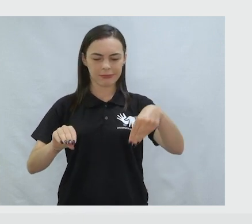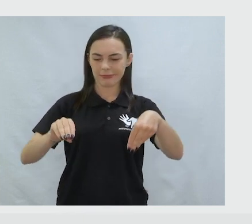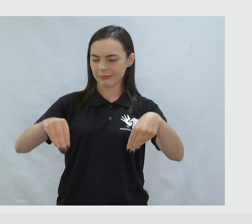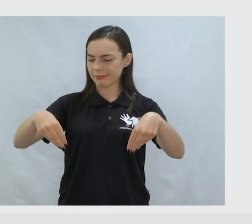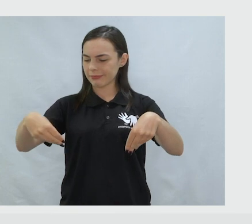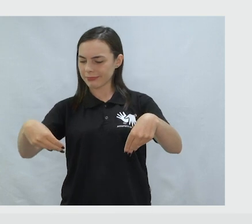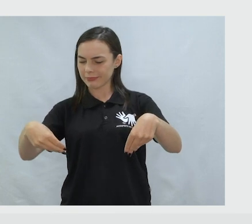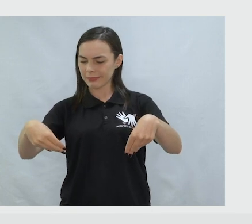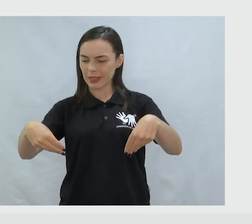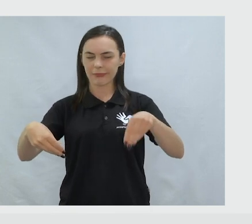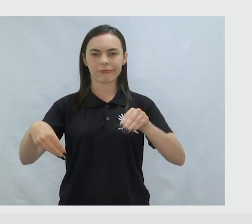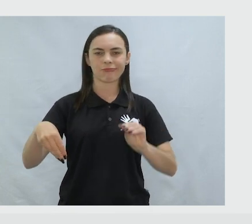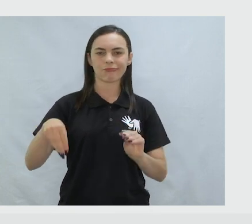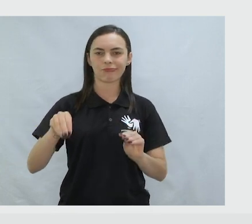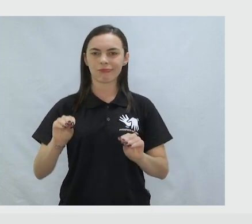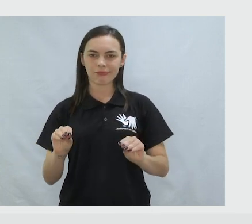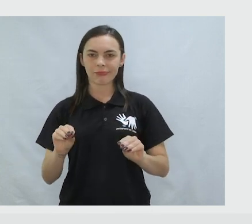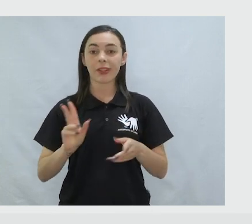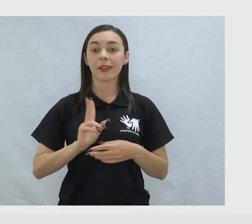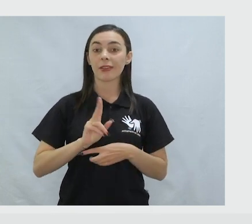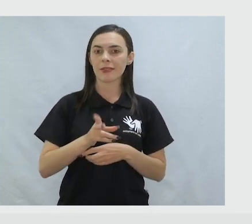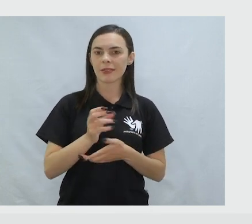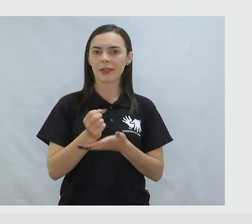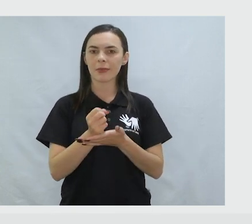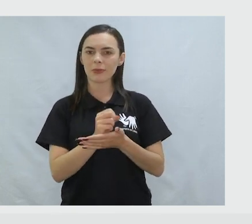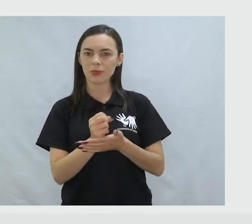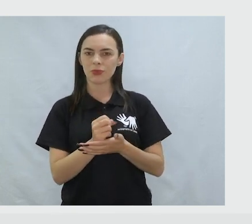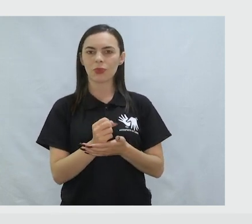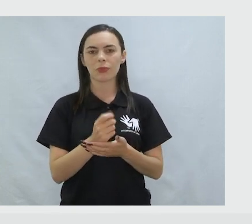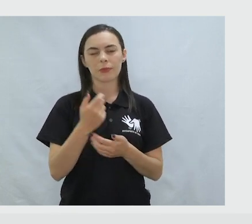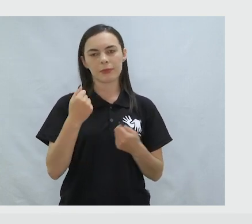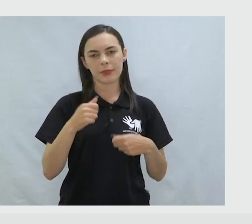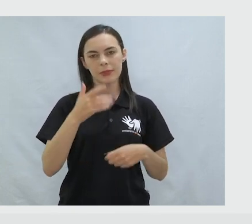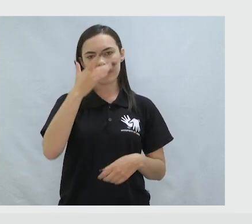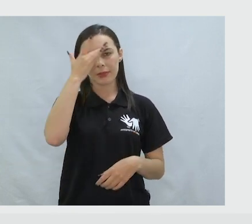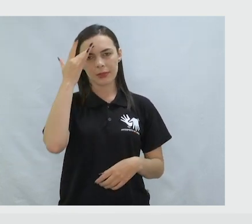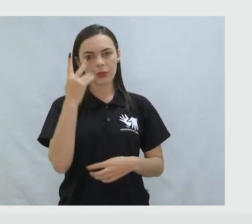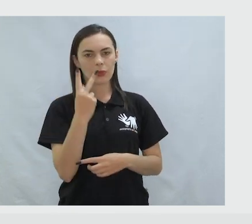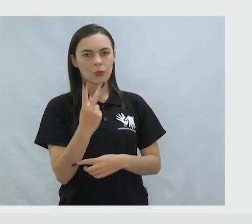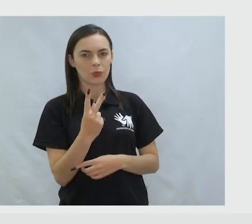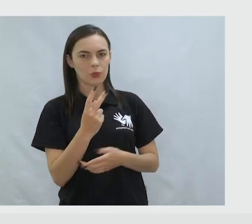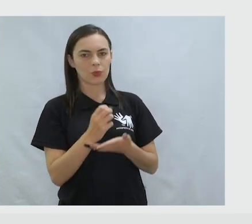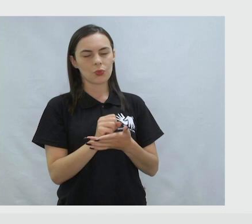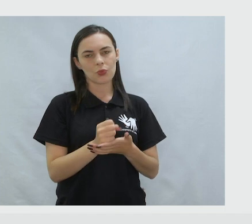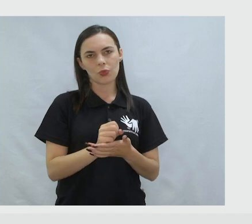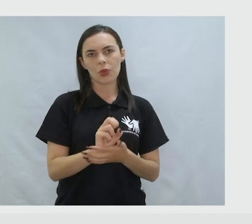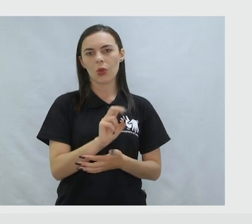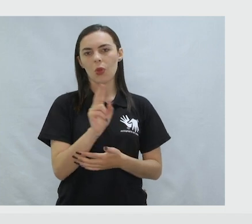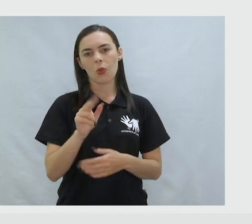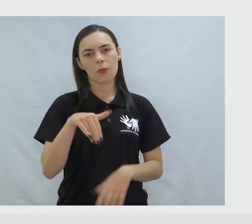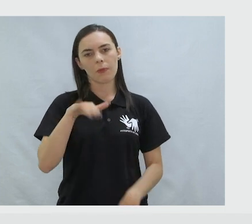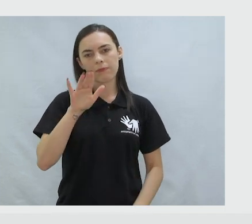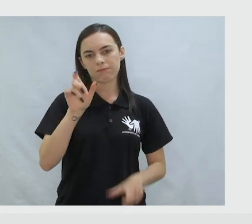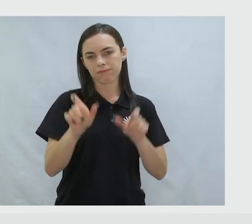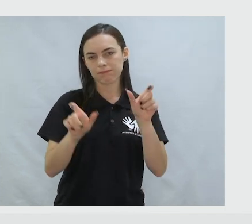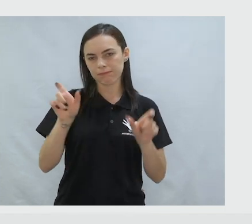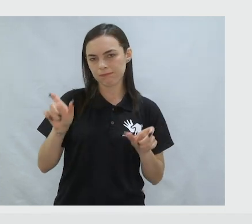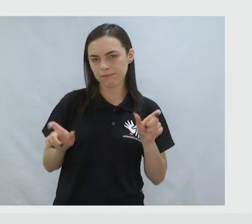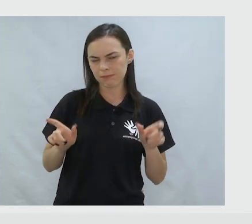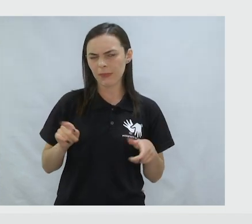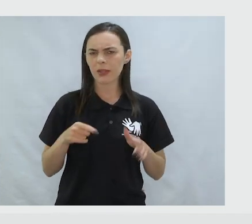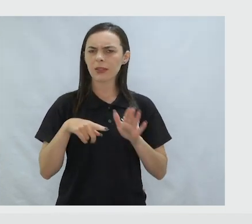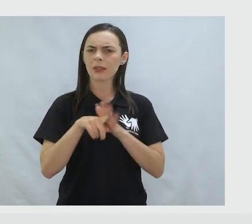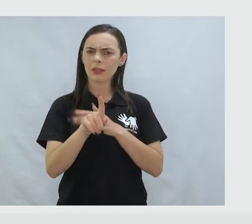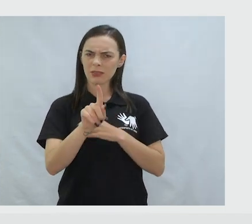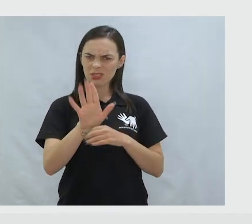várias cartelas que tem. Então, a gente sempre joga em duas pessoas, geralmente, mas podem jogar mais